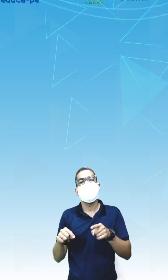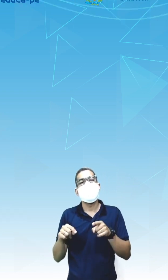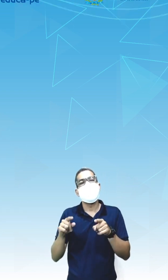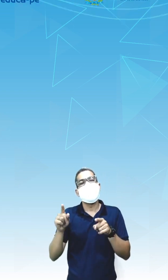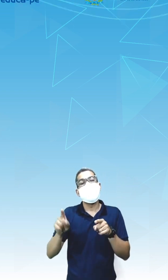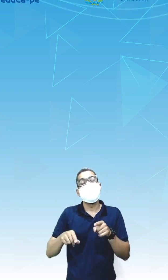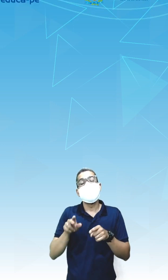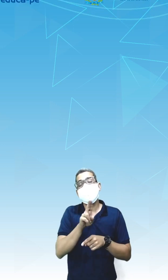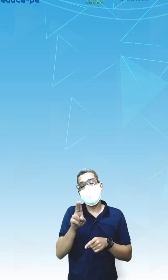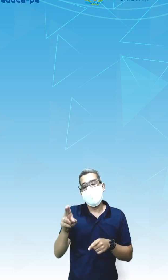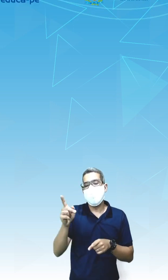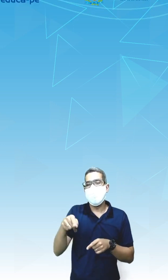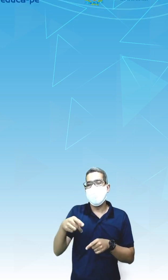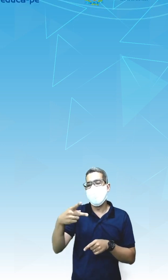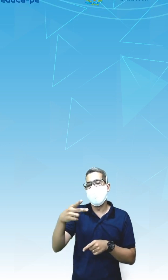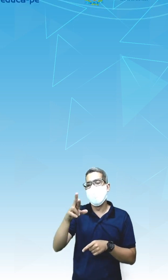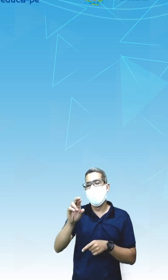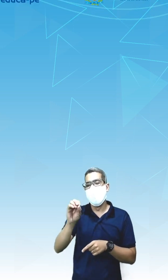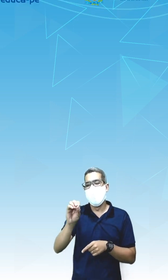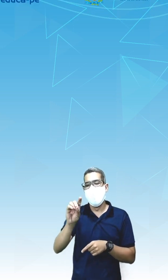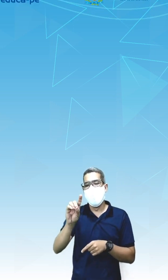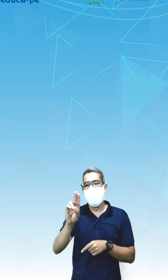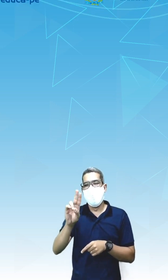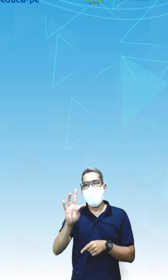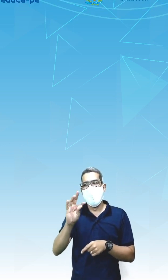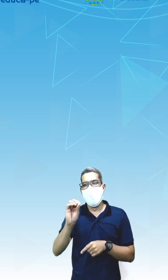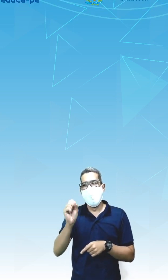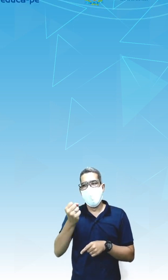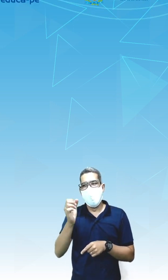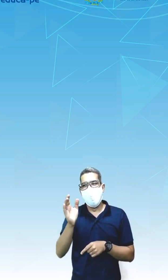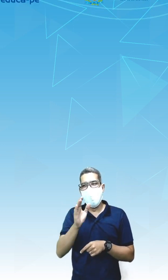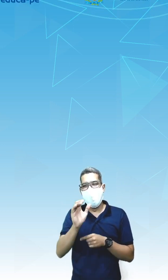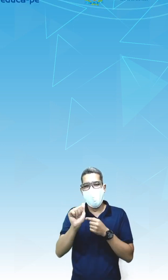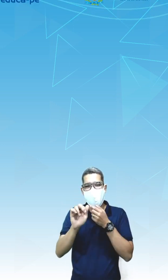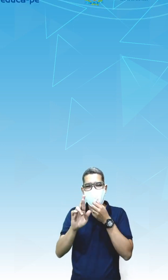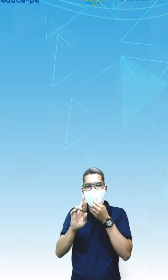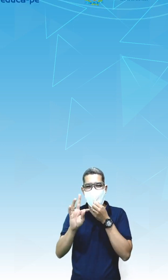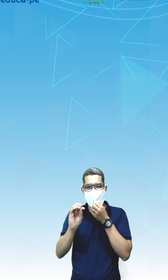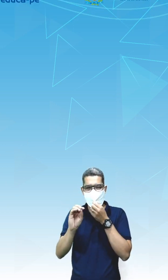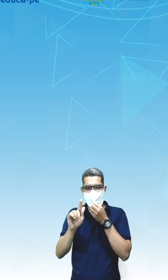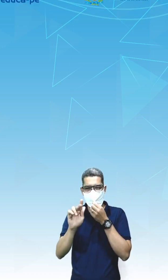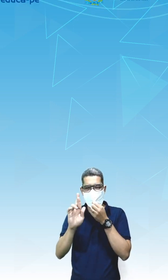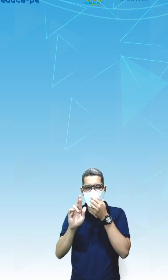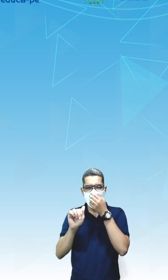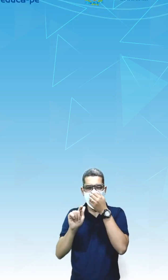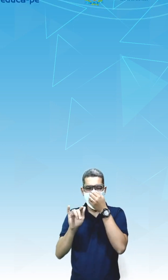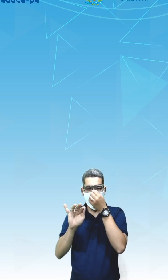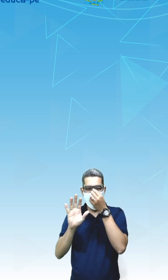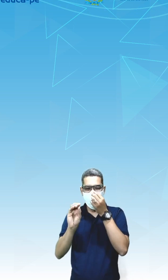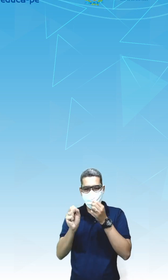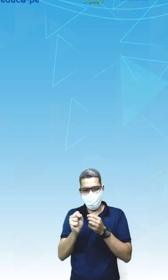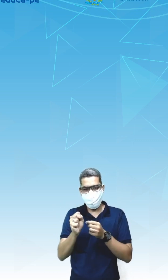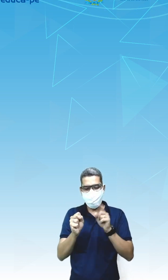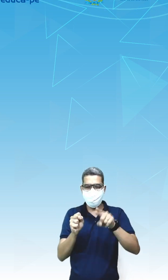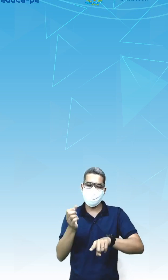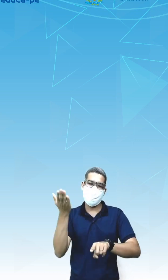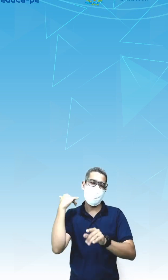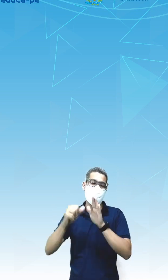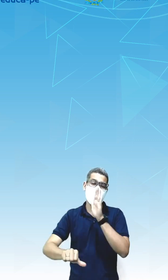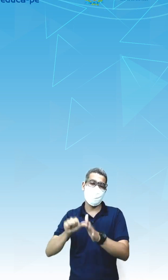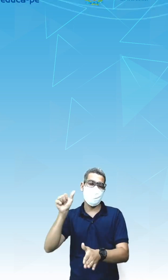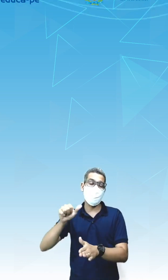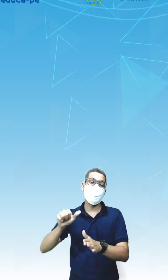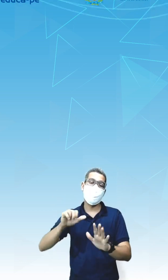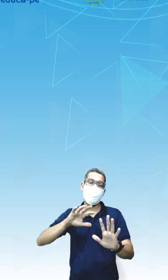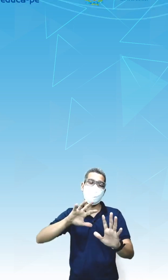produtos cartográficos, tá bom? Esses são os primeiros mapas produzidos pela humanidade e